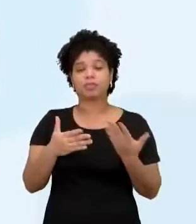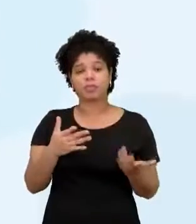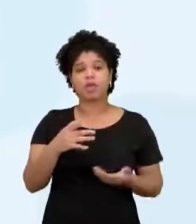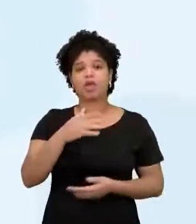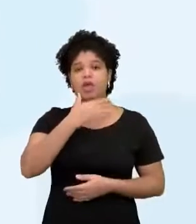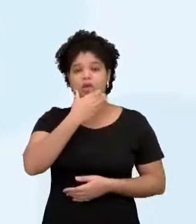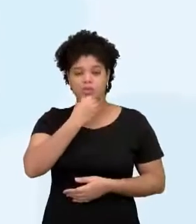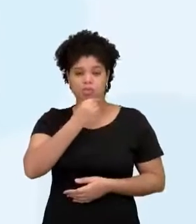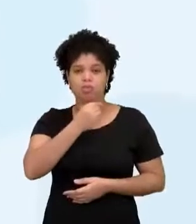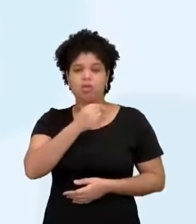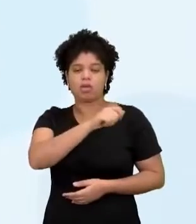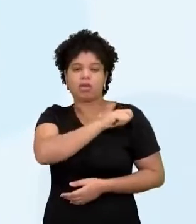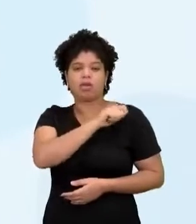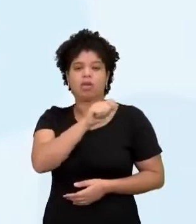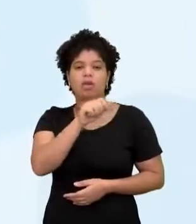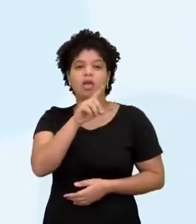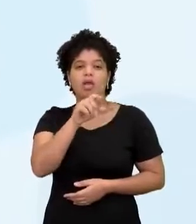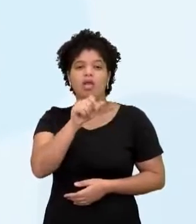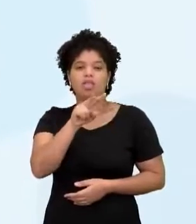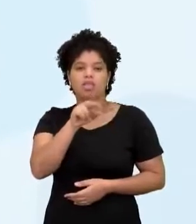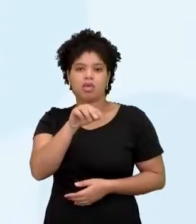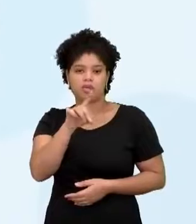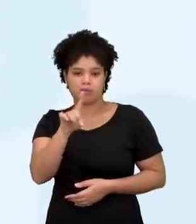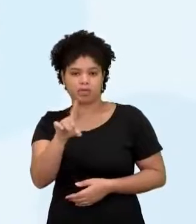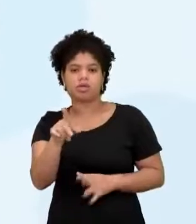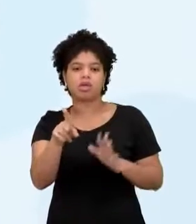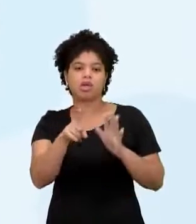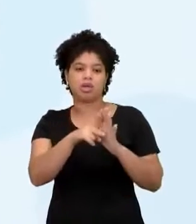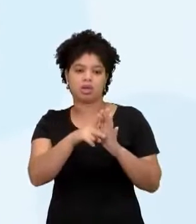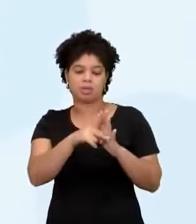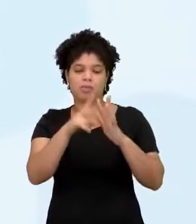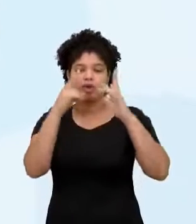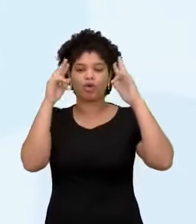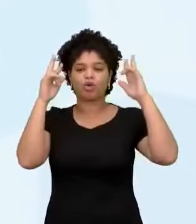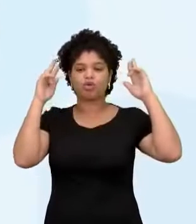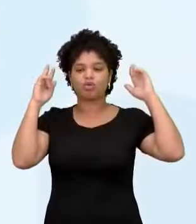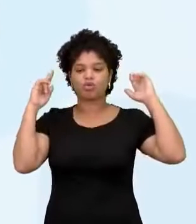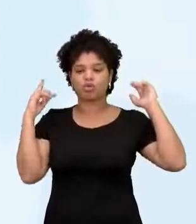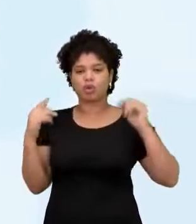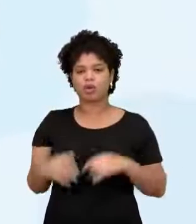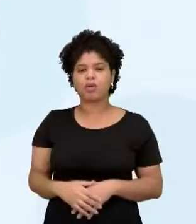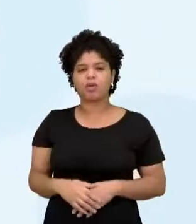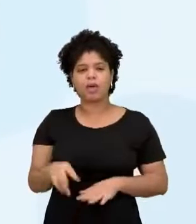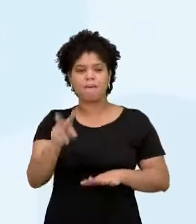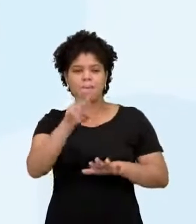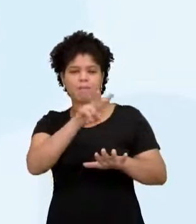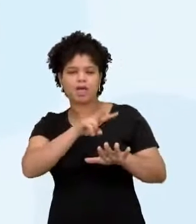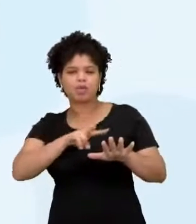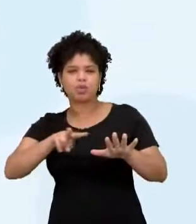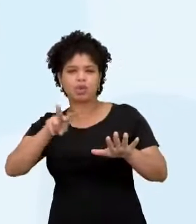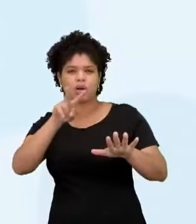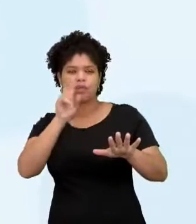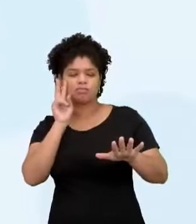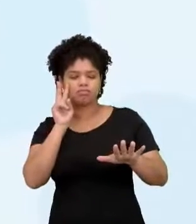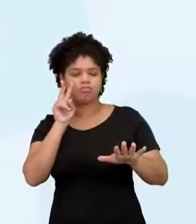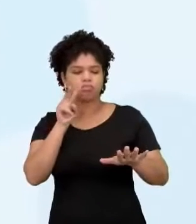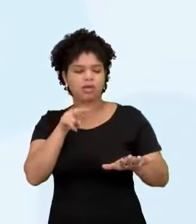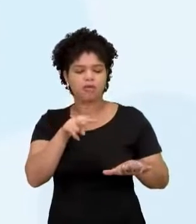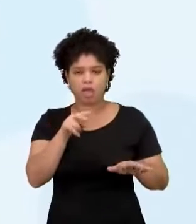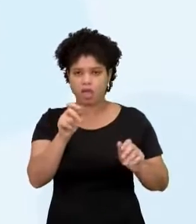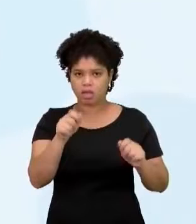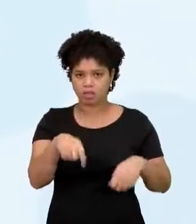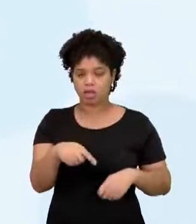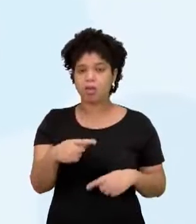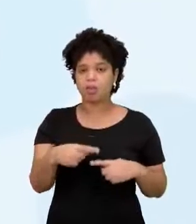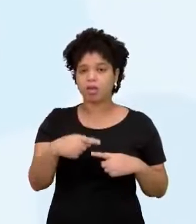nos trouxe, teatro vem do grego e significa aqui panorama, o lugar de onde se vê. Ou seja, lugar